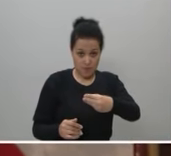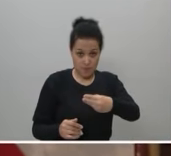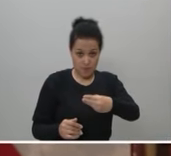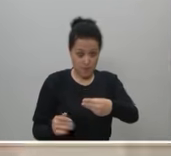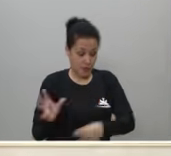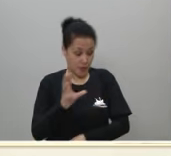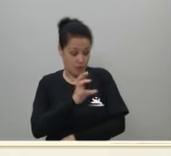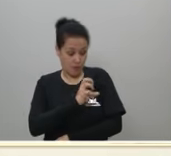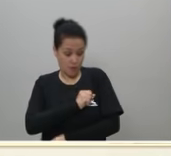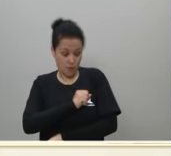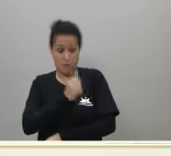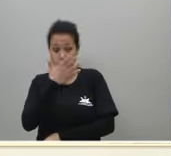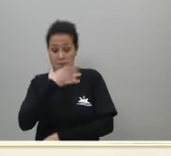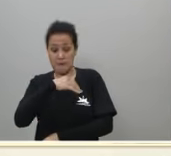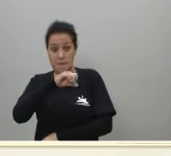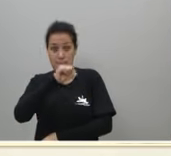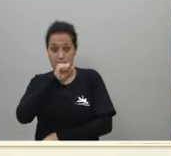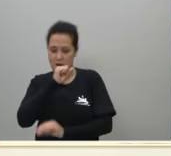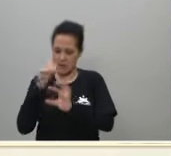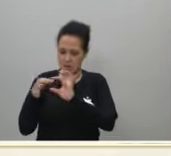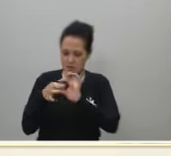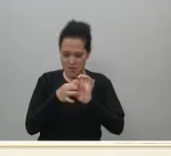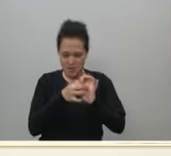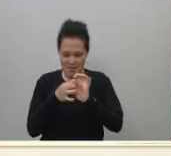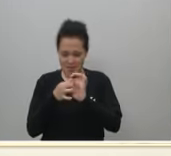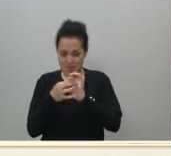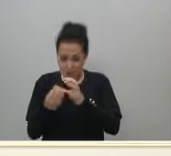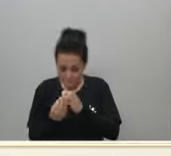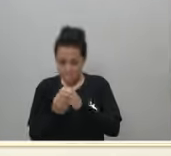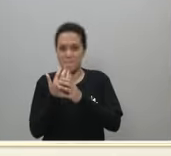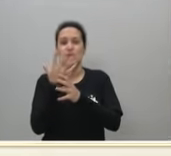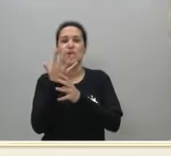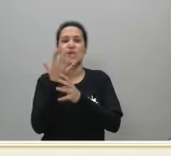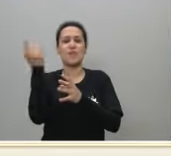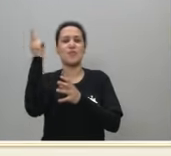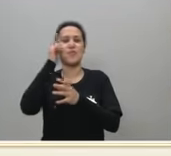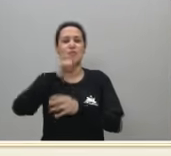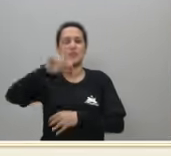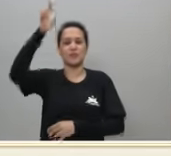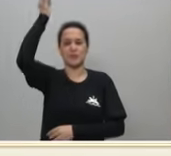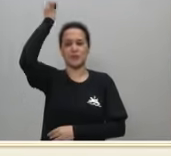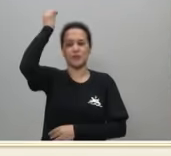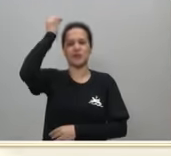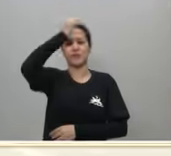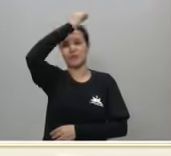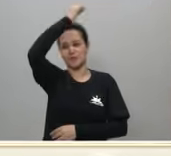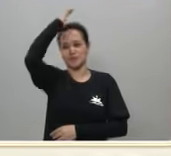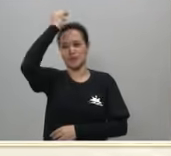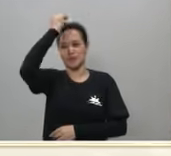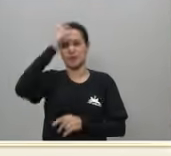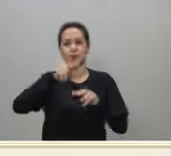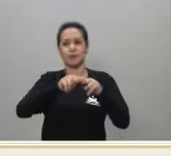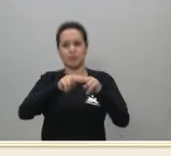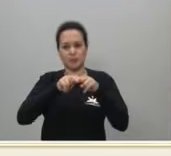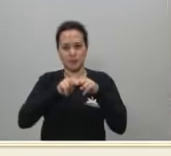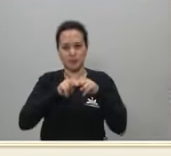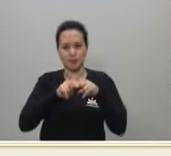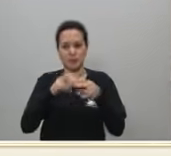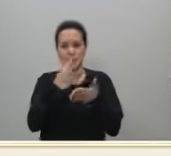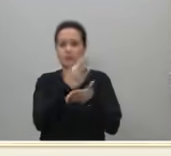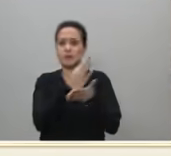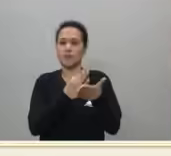Santo é fruto do amor do Pai e do Filho. Por isso o texto nos apresenta, se vocês me